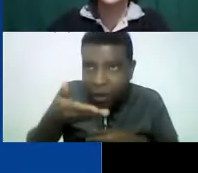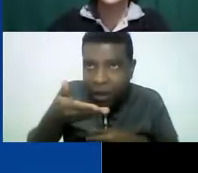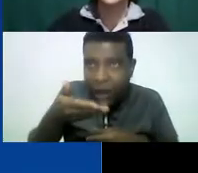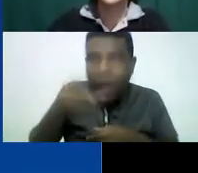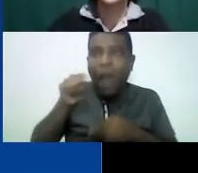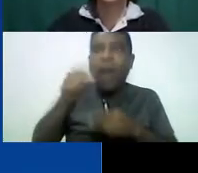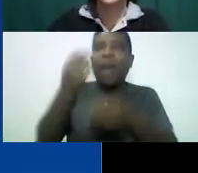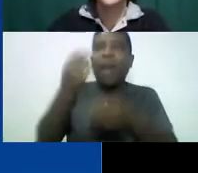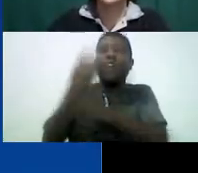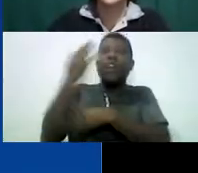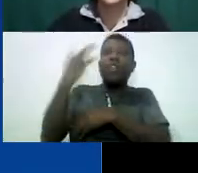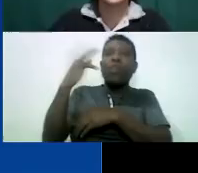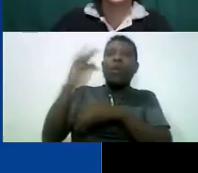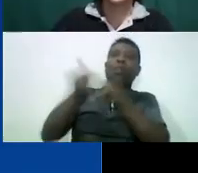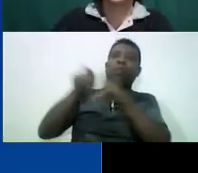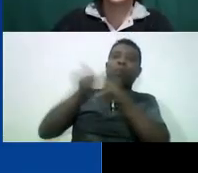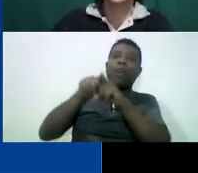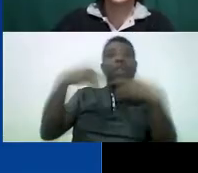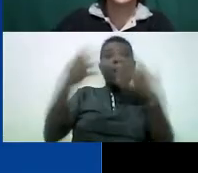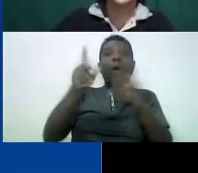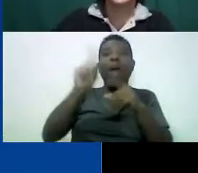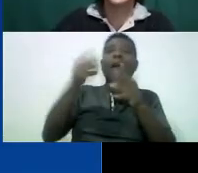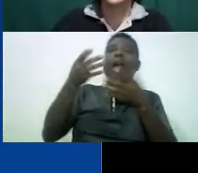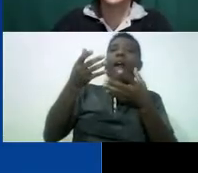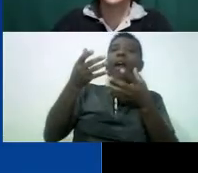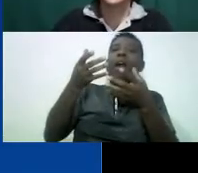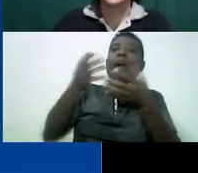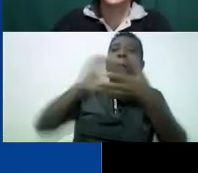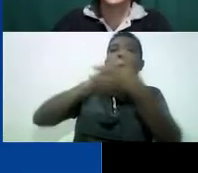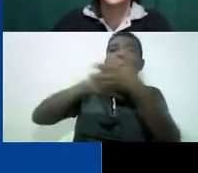do pescoço, na geração de equilíbrio de forças. Tá?